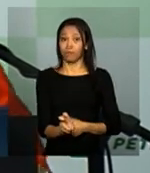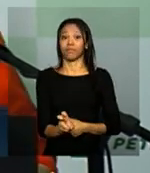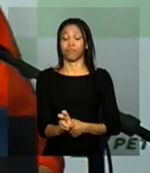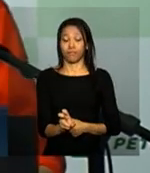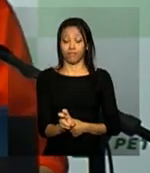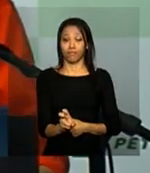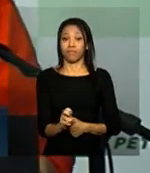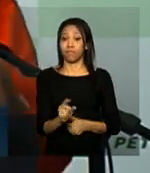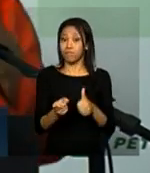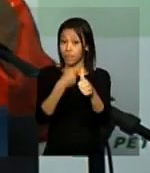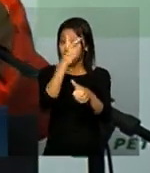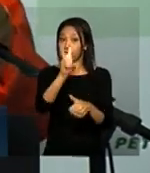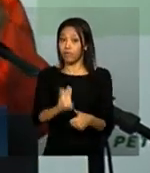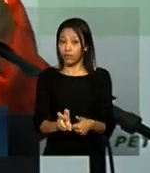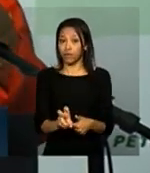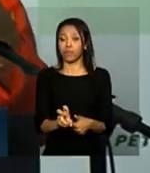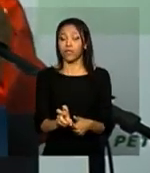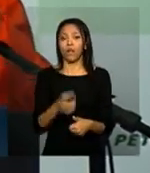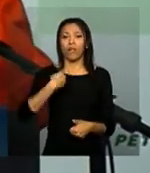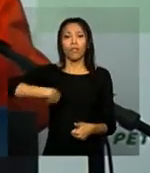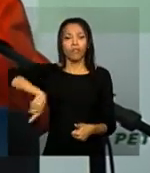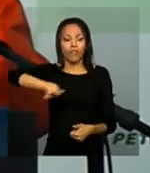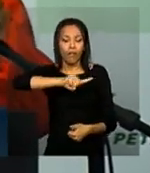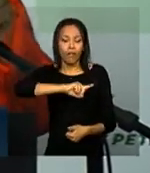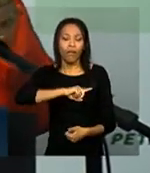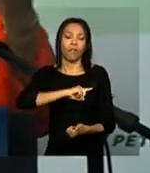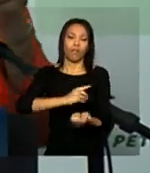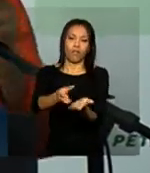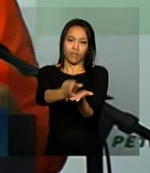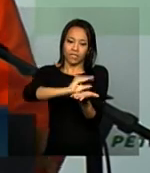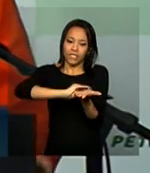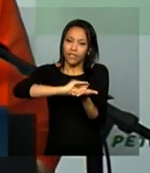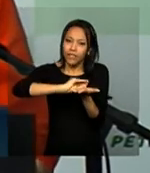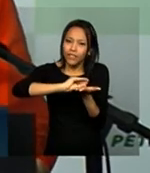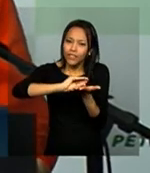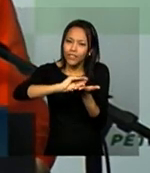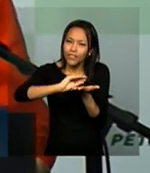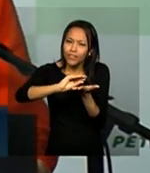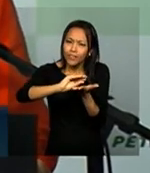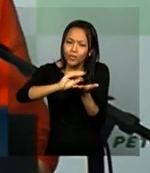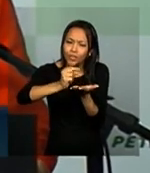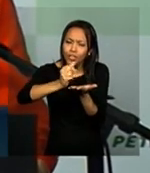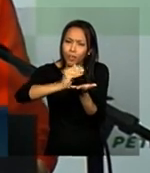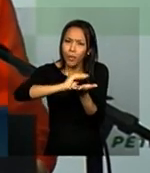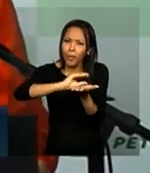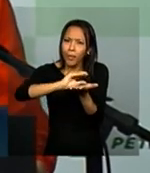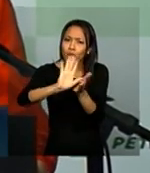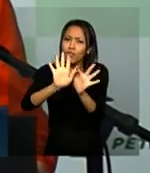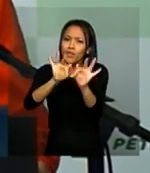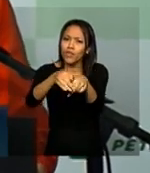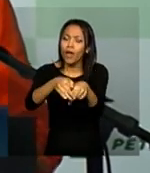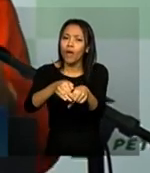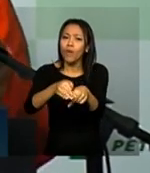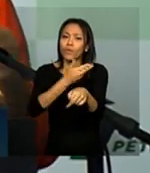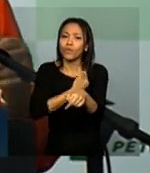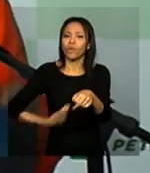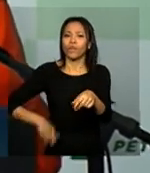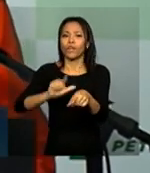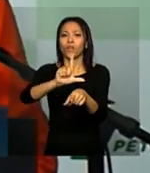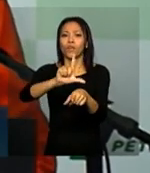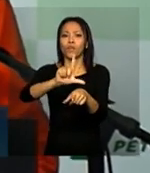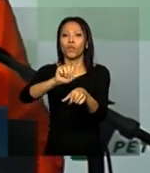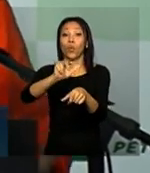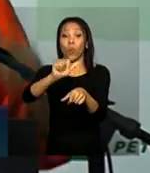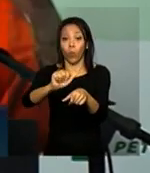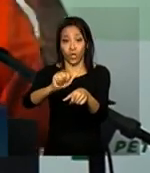vida, nós investimos no final do governo Lula. 2009 nós fizemos